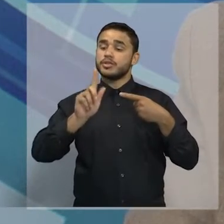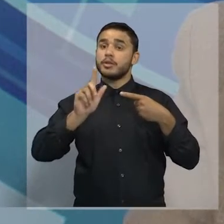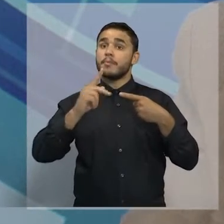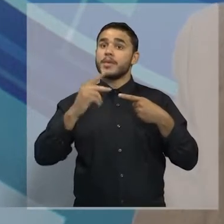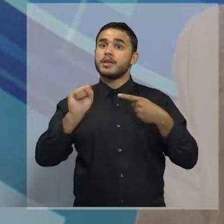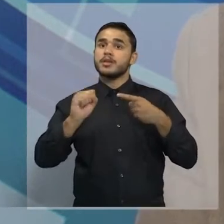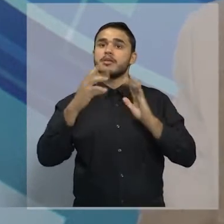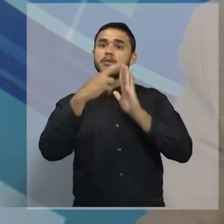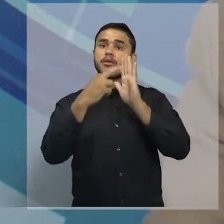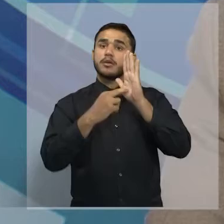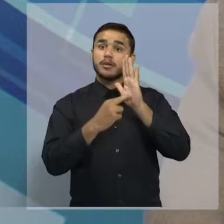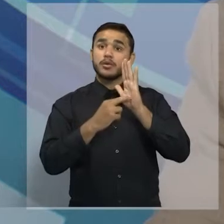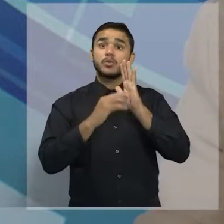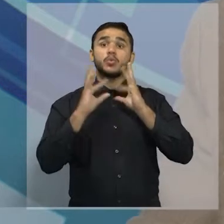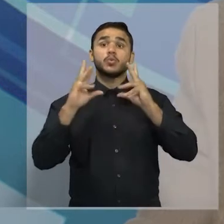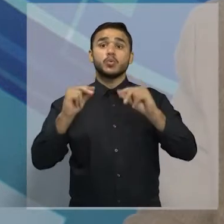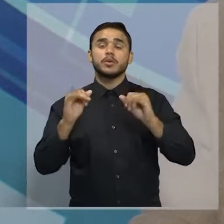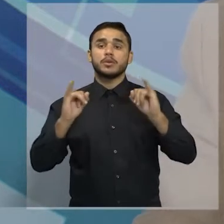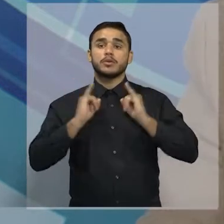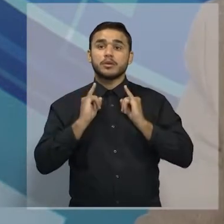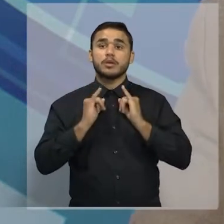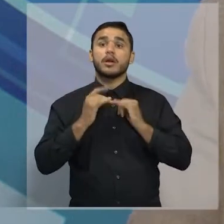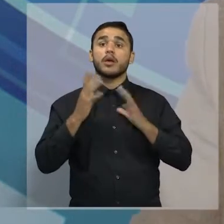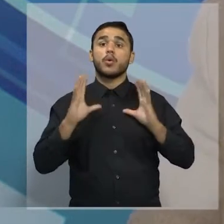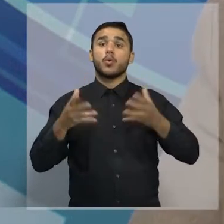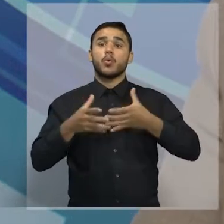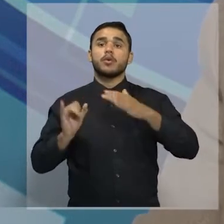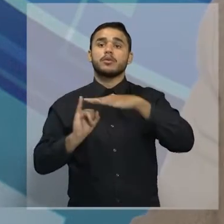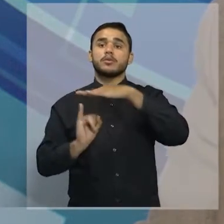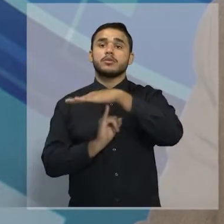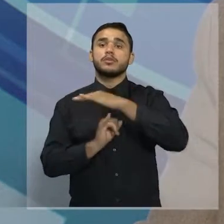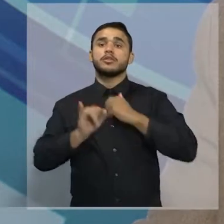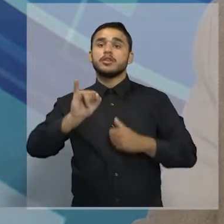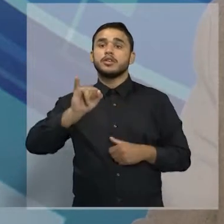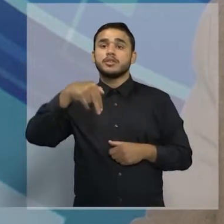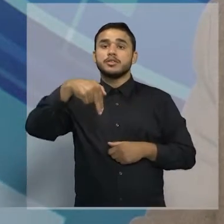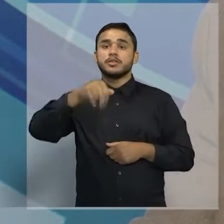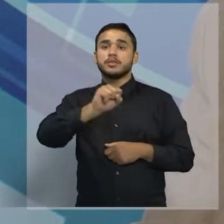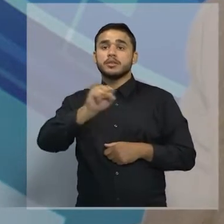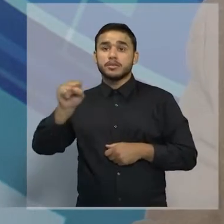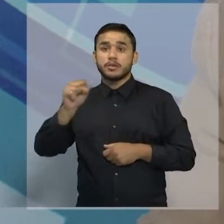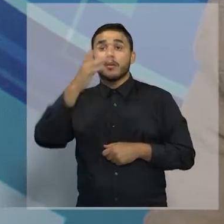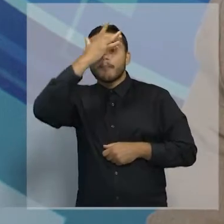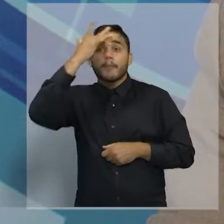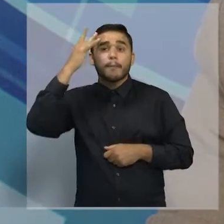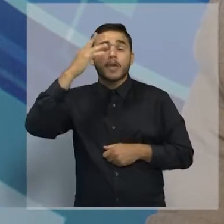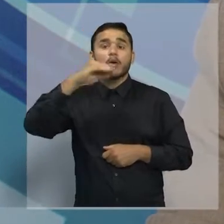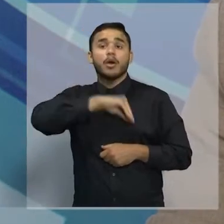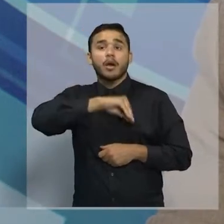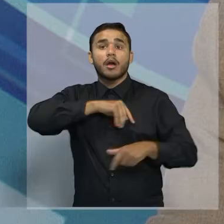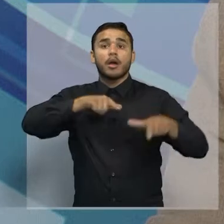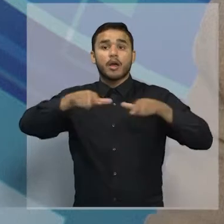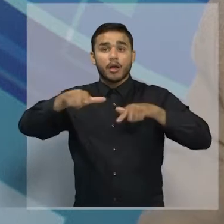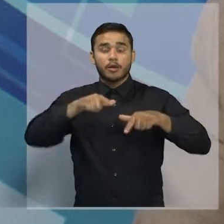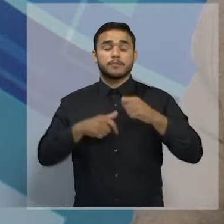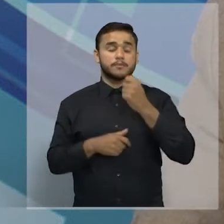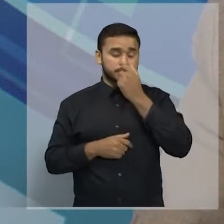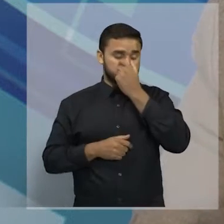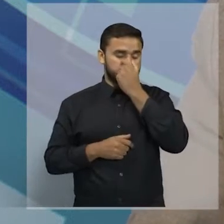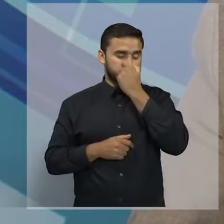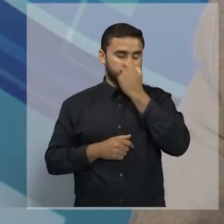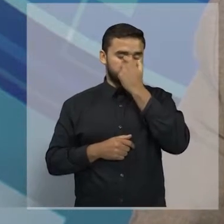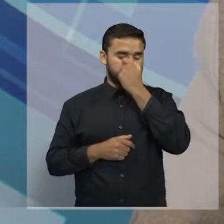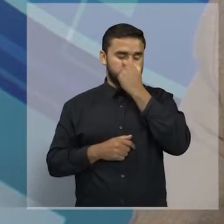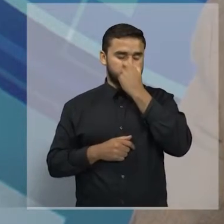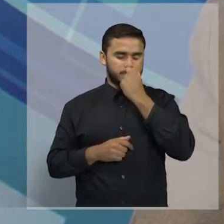que dirige o RGPS é o INSS, que é a Previdência dos Trabalhadores. No RGPS, você